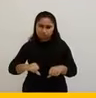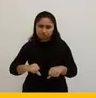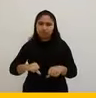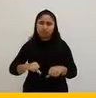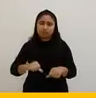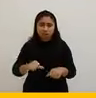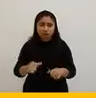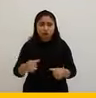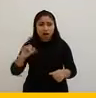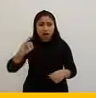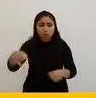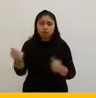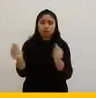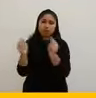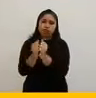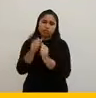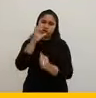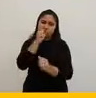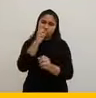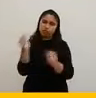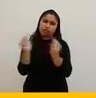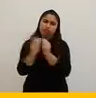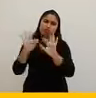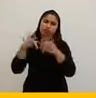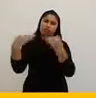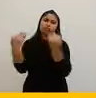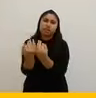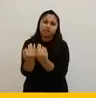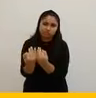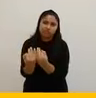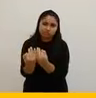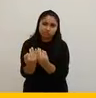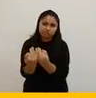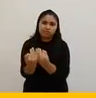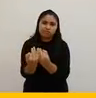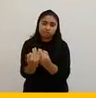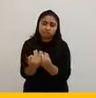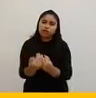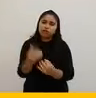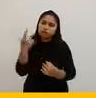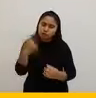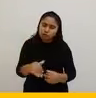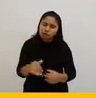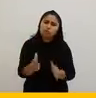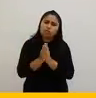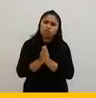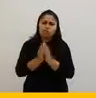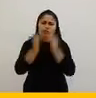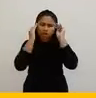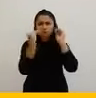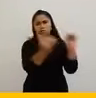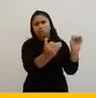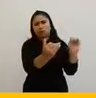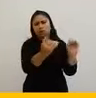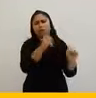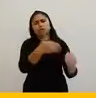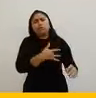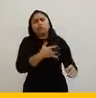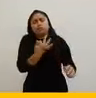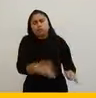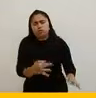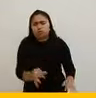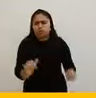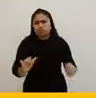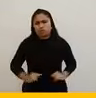este sábado para estar junto à sua família. Solicito uma vez mais que respeitem esse momento de dor.